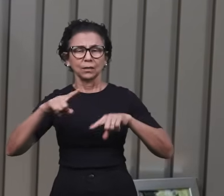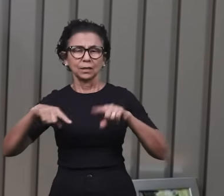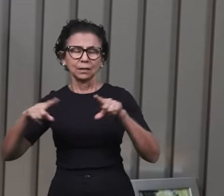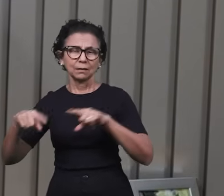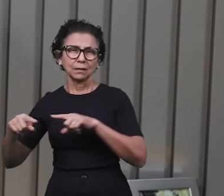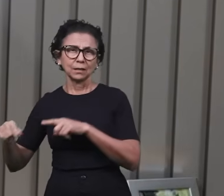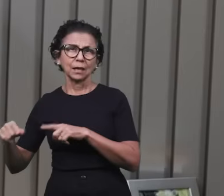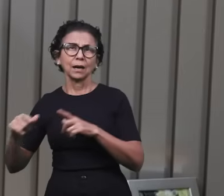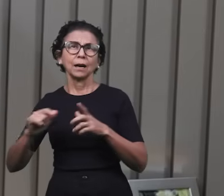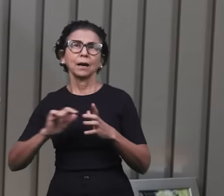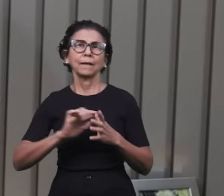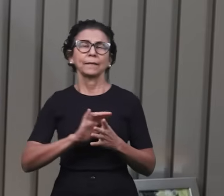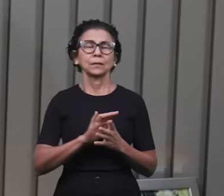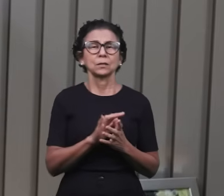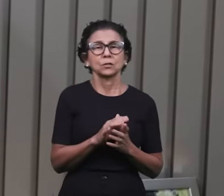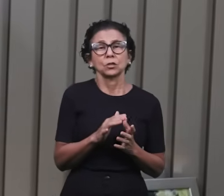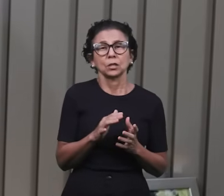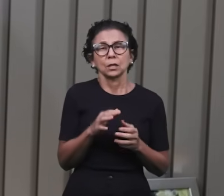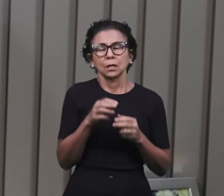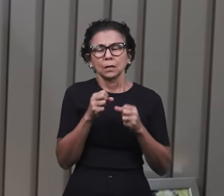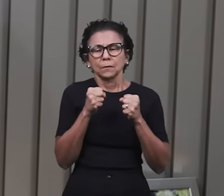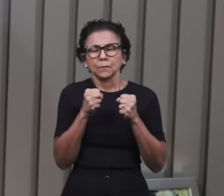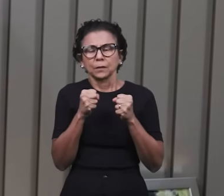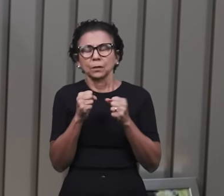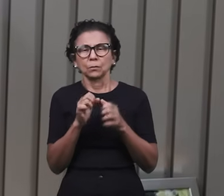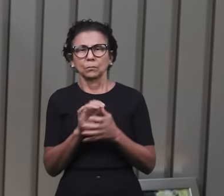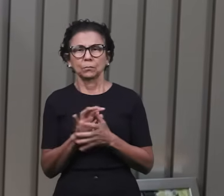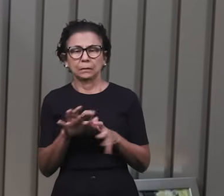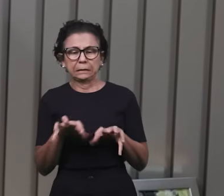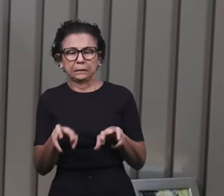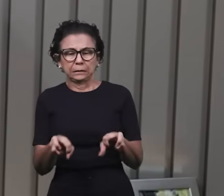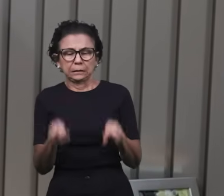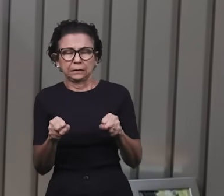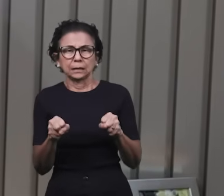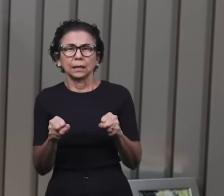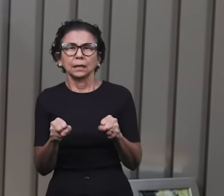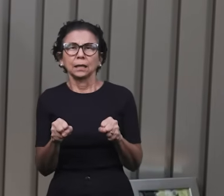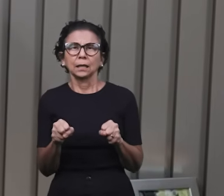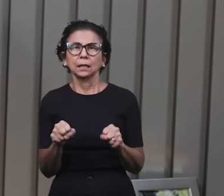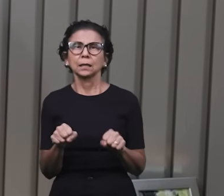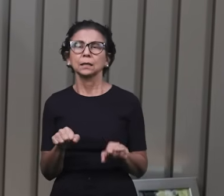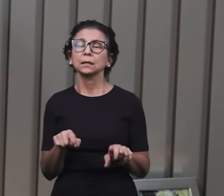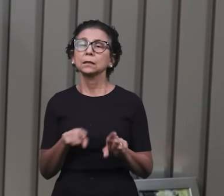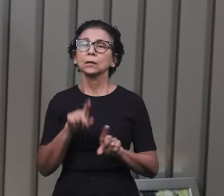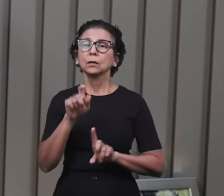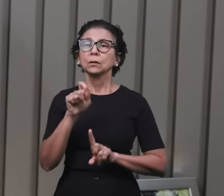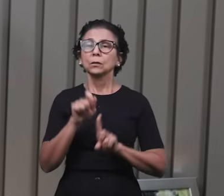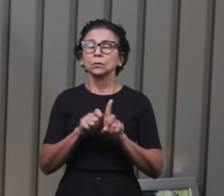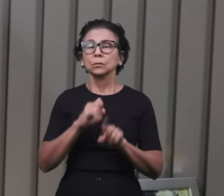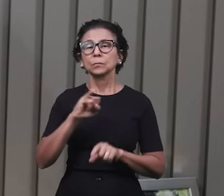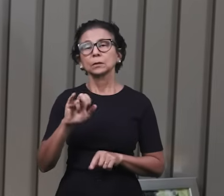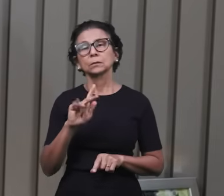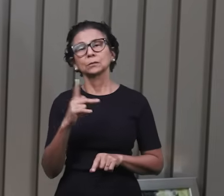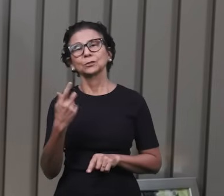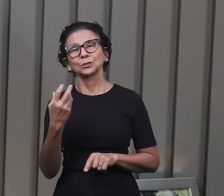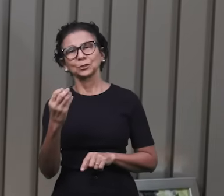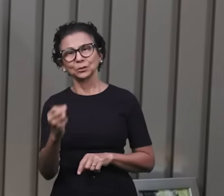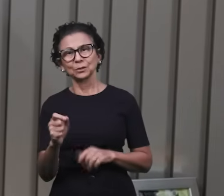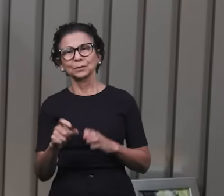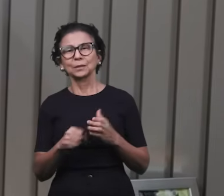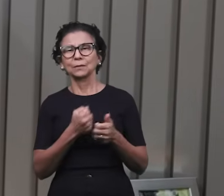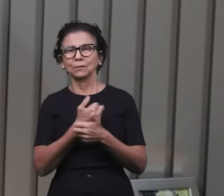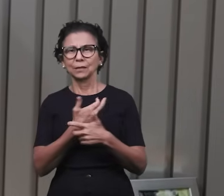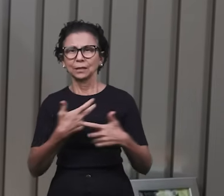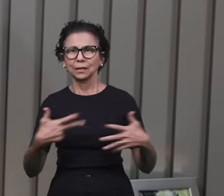de ciclo curto e tolerantes ao frio e à seca, essa cultura ela pode ser plantada neste mês de julho e